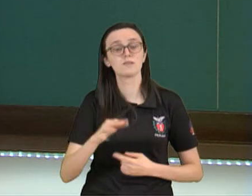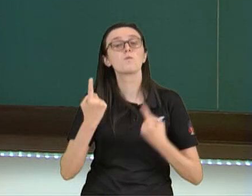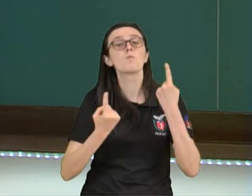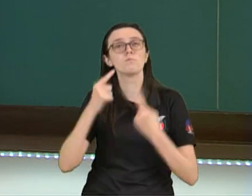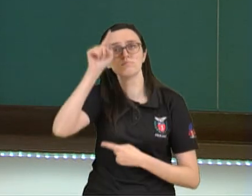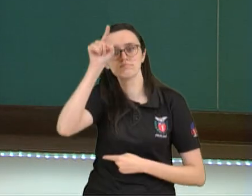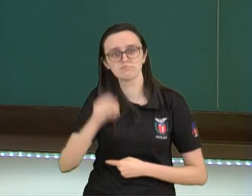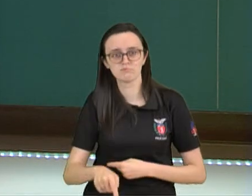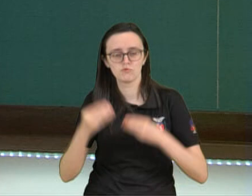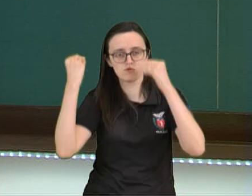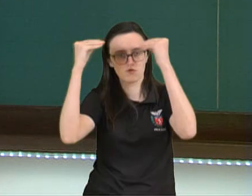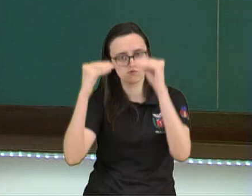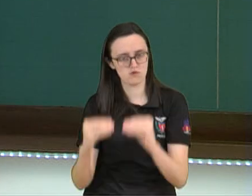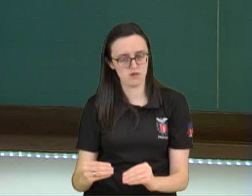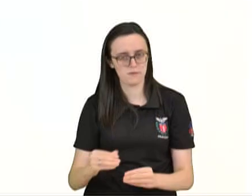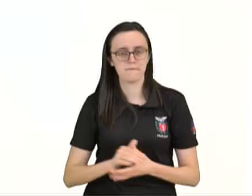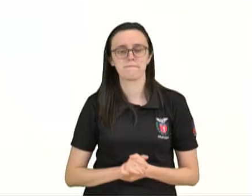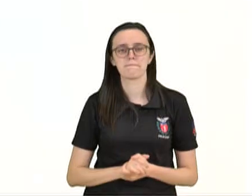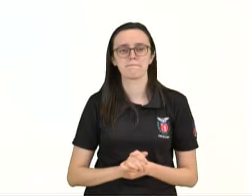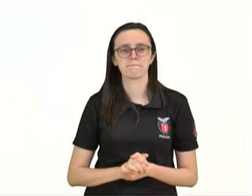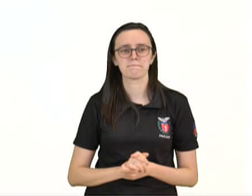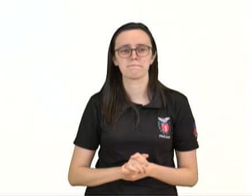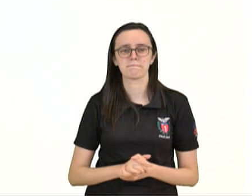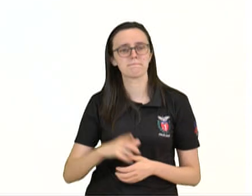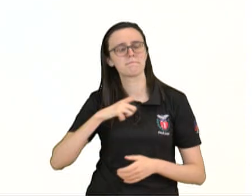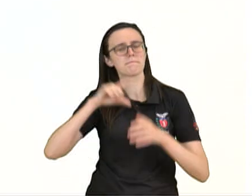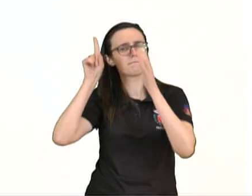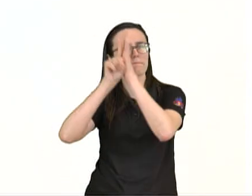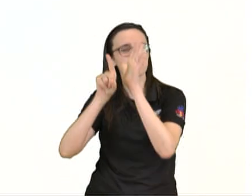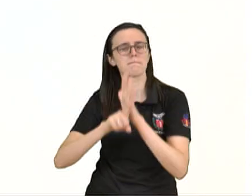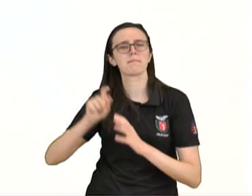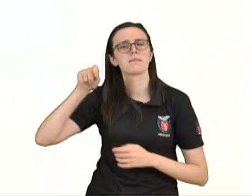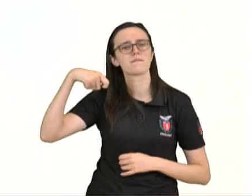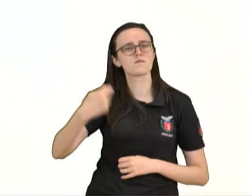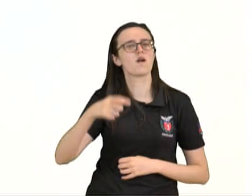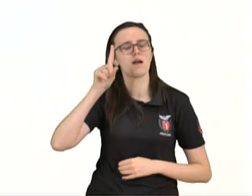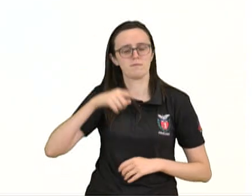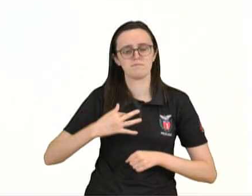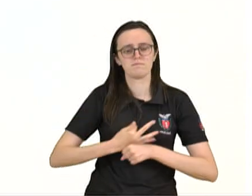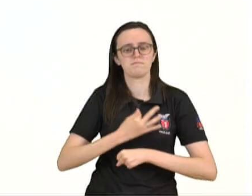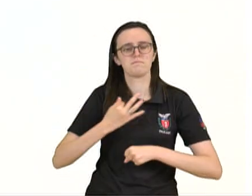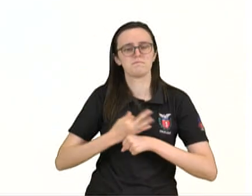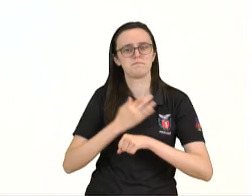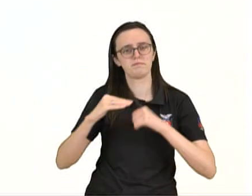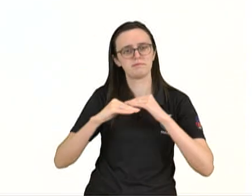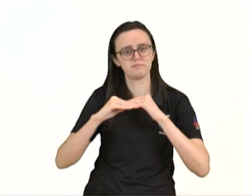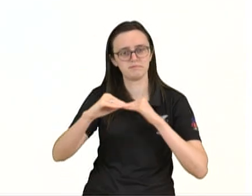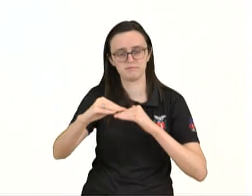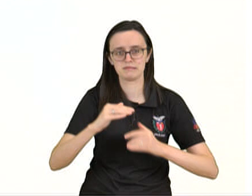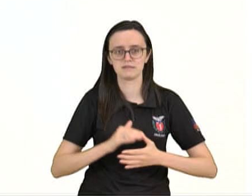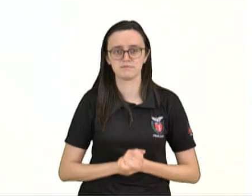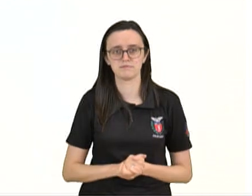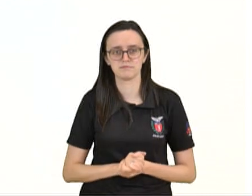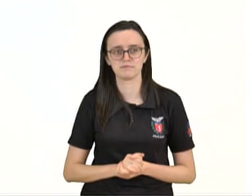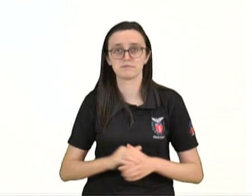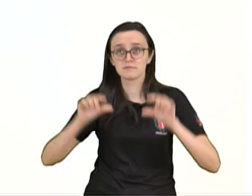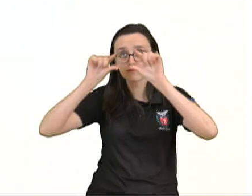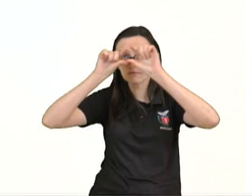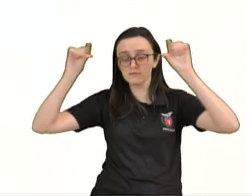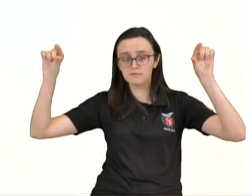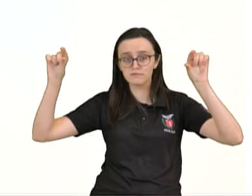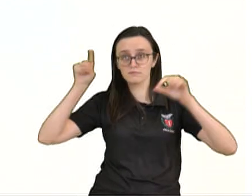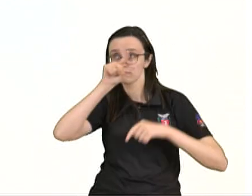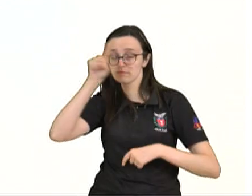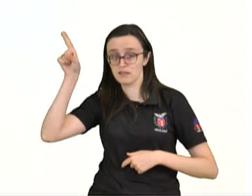das afirmações. Então, aqui vem sobre o que a gente conversou sobre resiliência, tá bom? Ó, primeiro, o termo resiliência vem